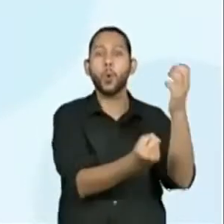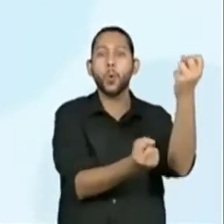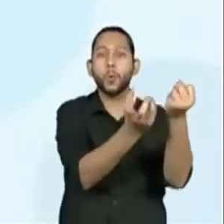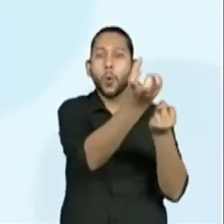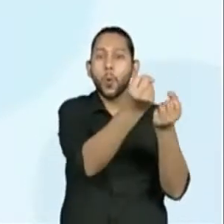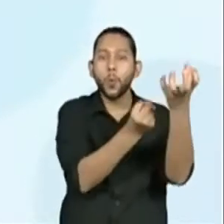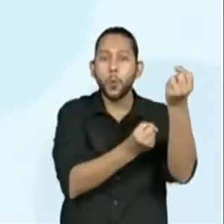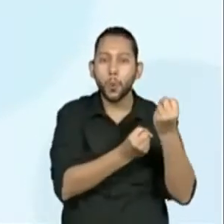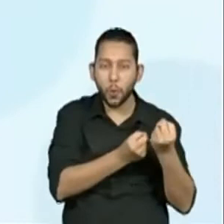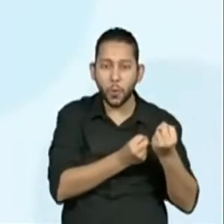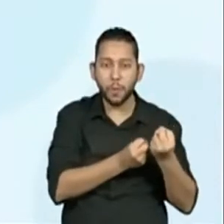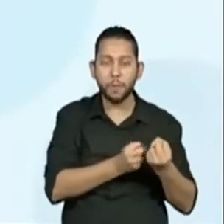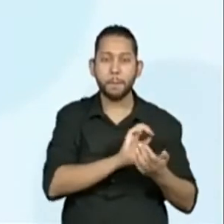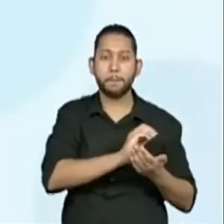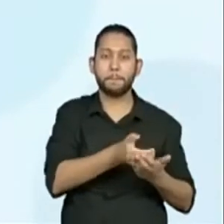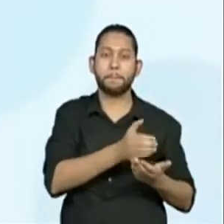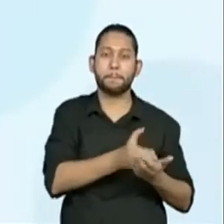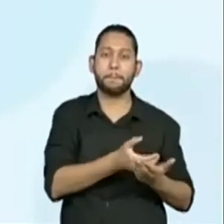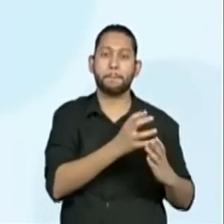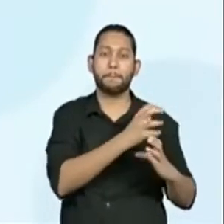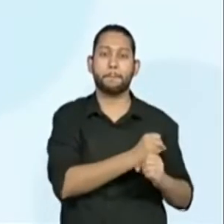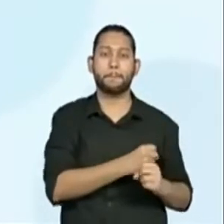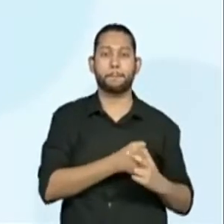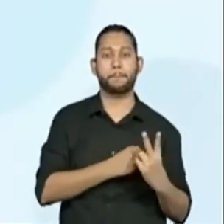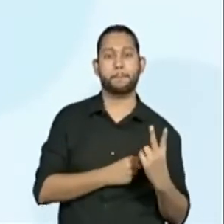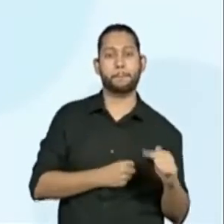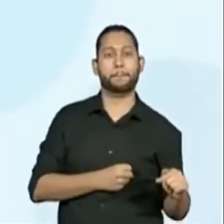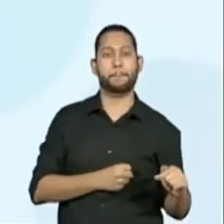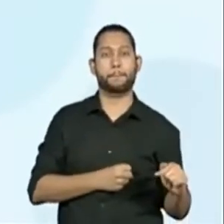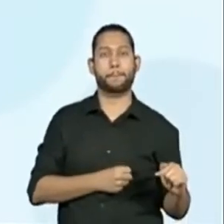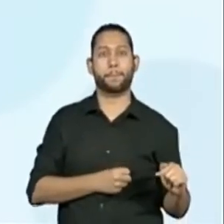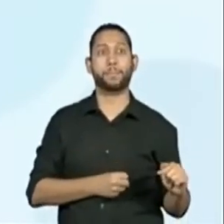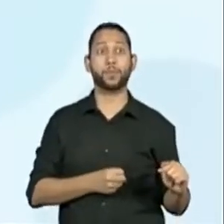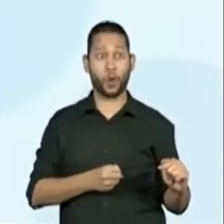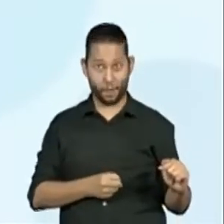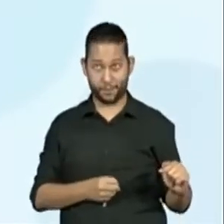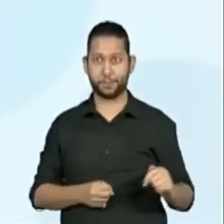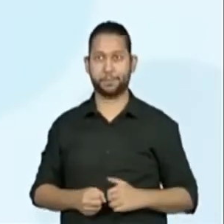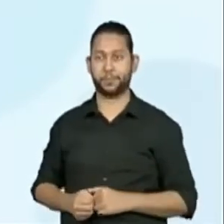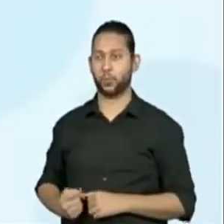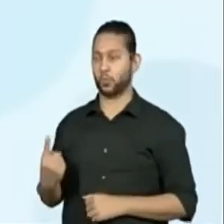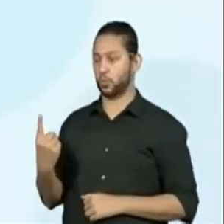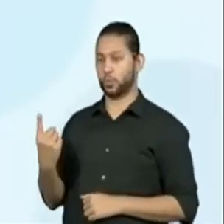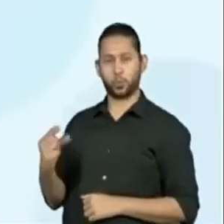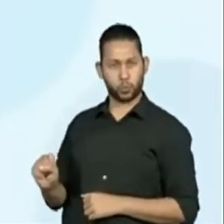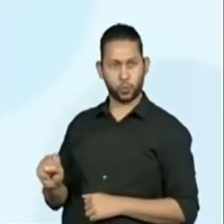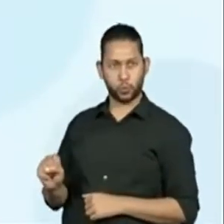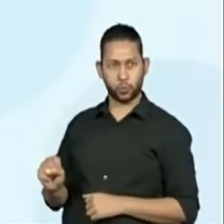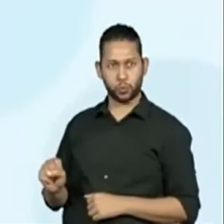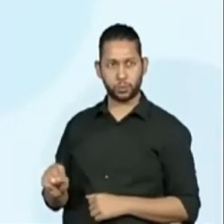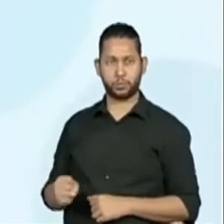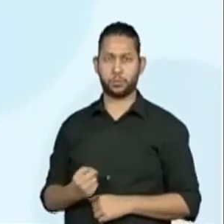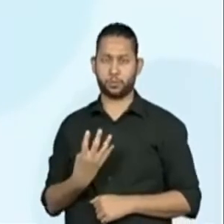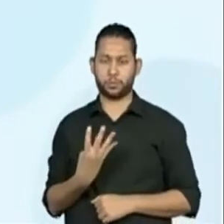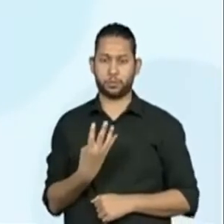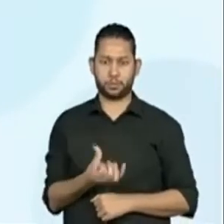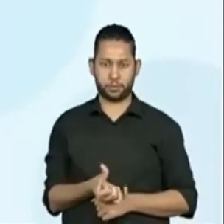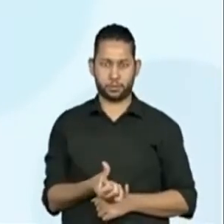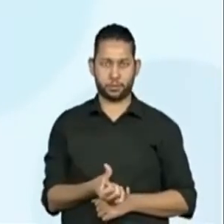27 abacate tão pronto essas aqui são as informações relevantes